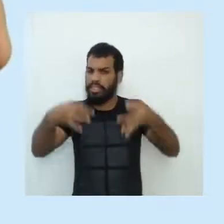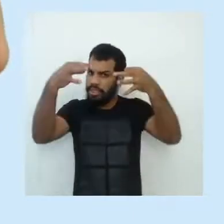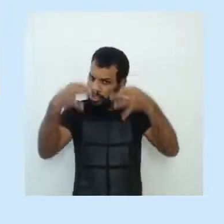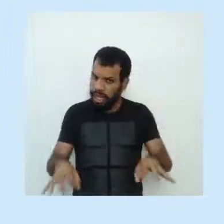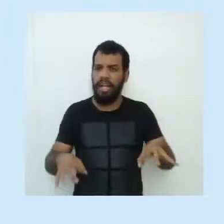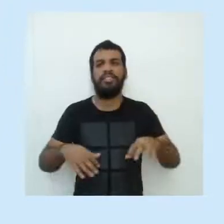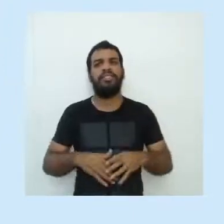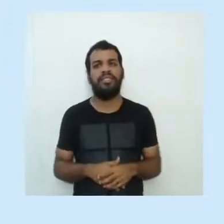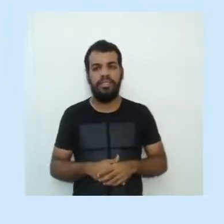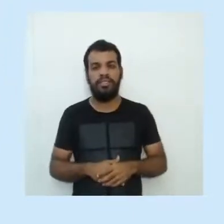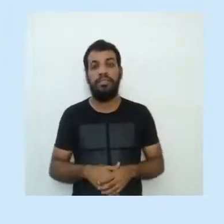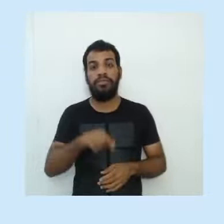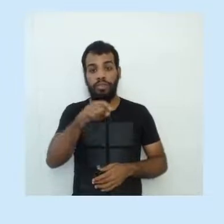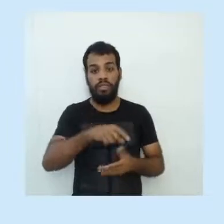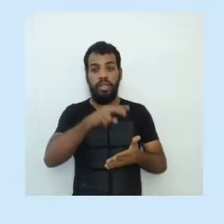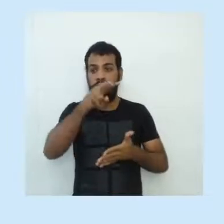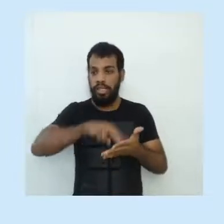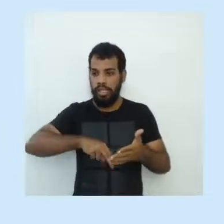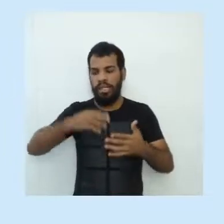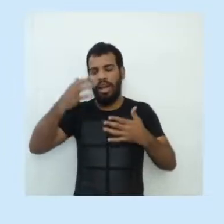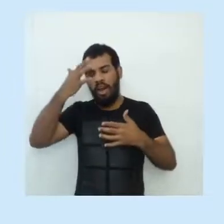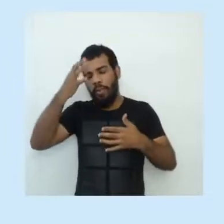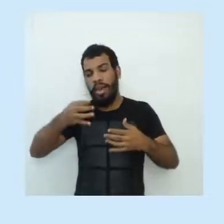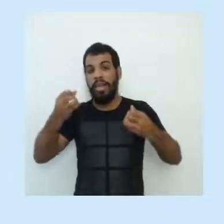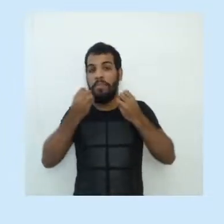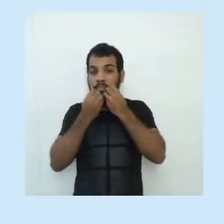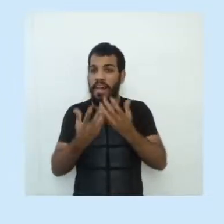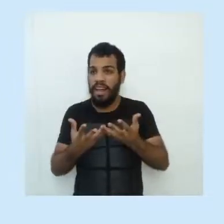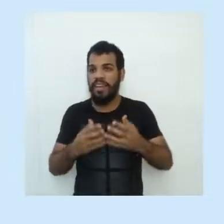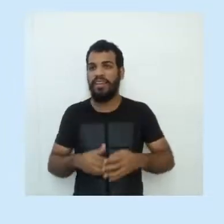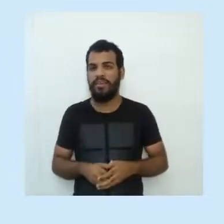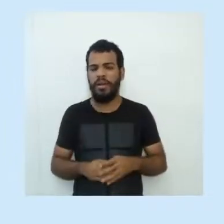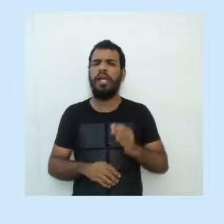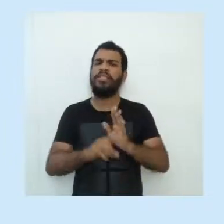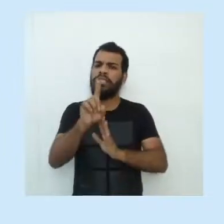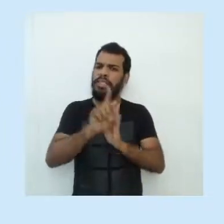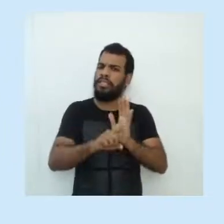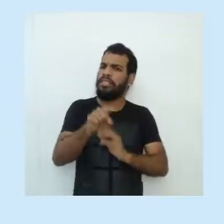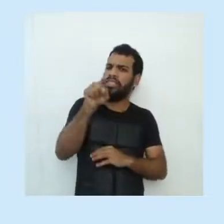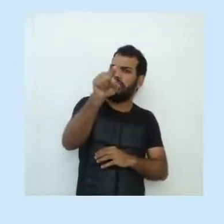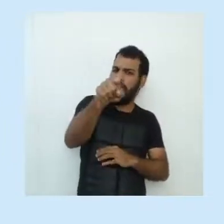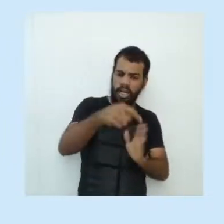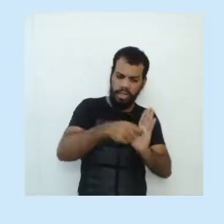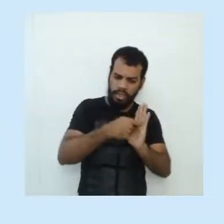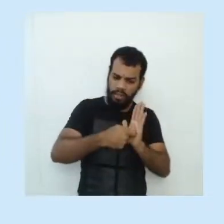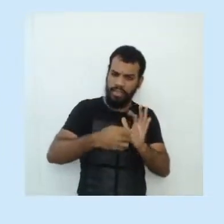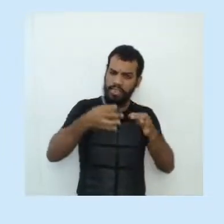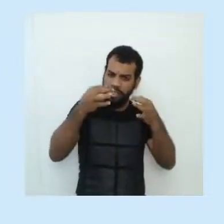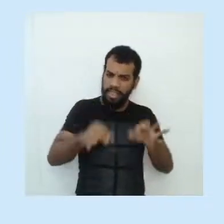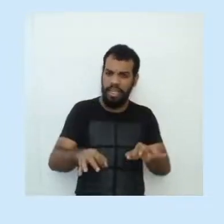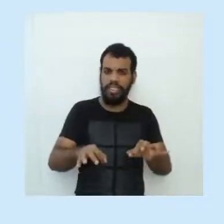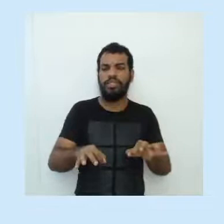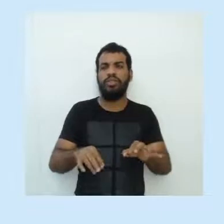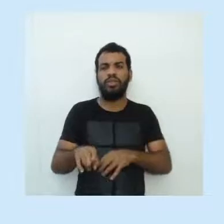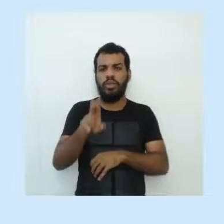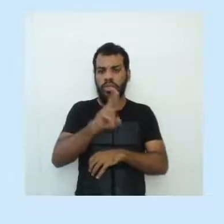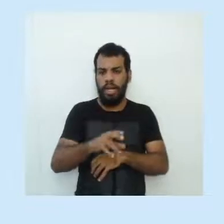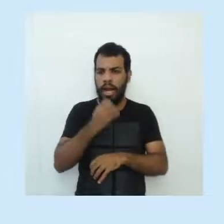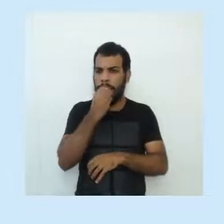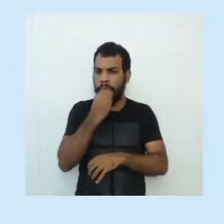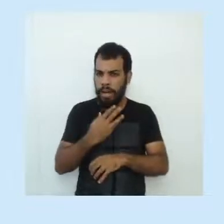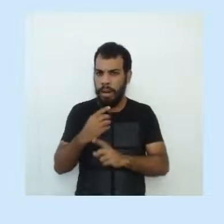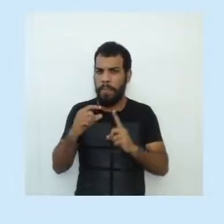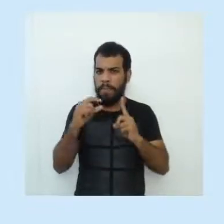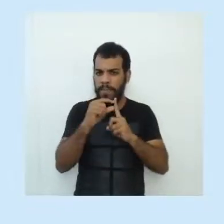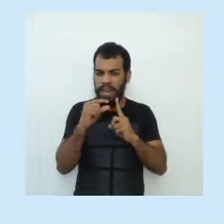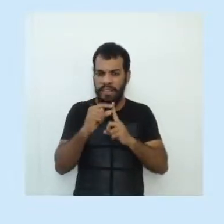que vocês compreendam o direito da escrita, porque é um direito seu escrever corretamente, saber utilizar todas as palavras,